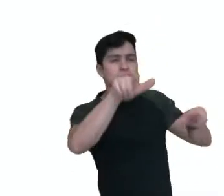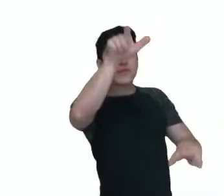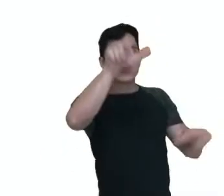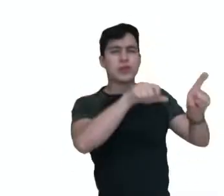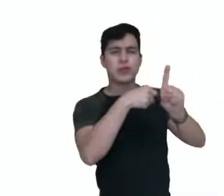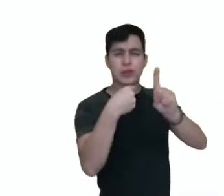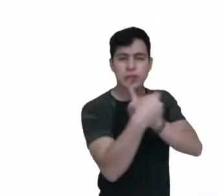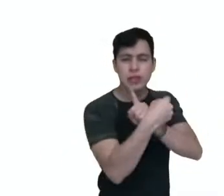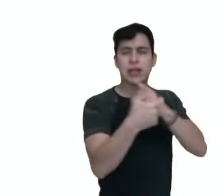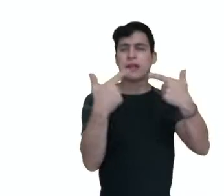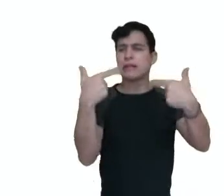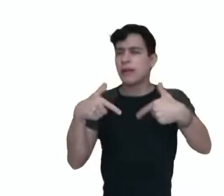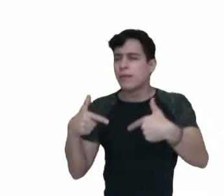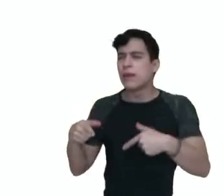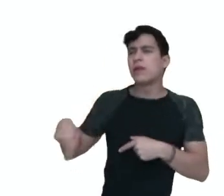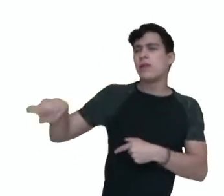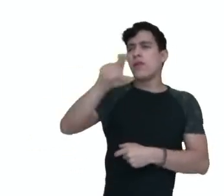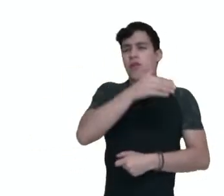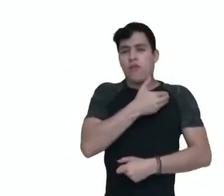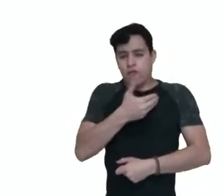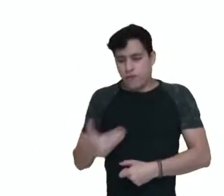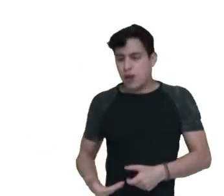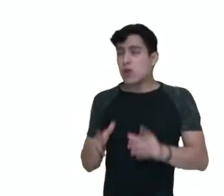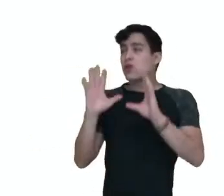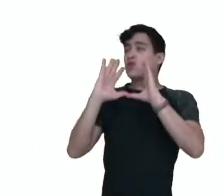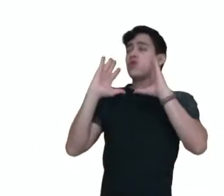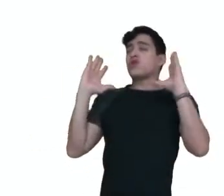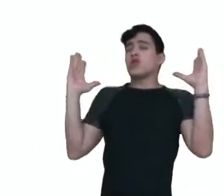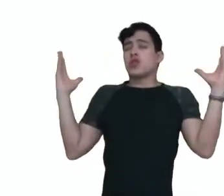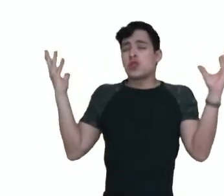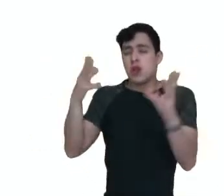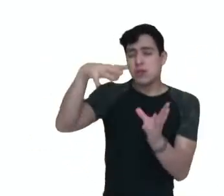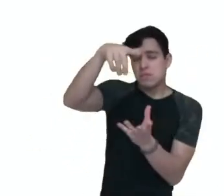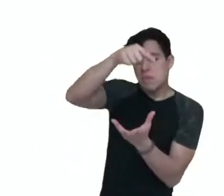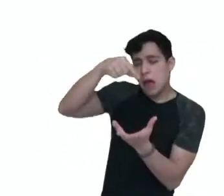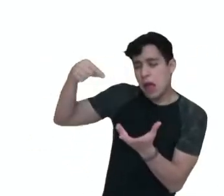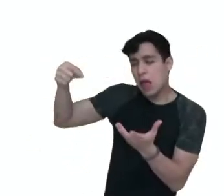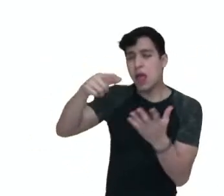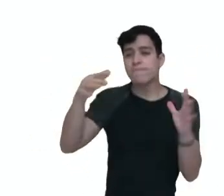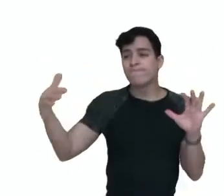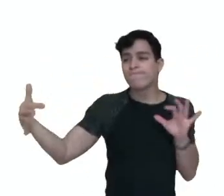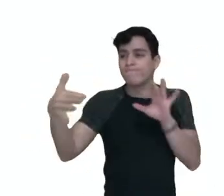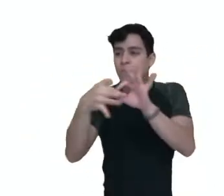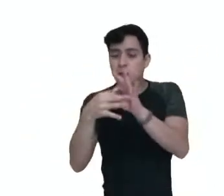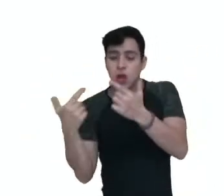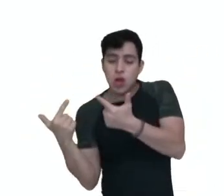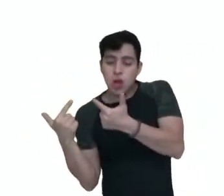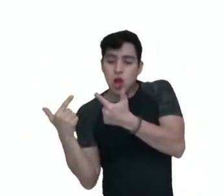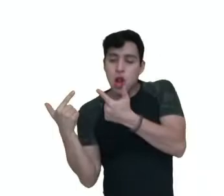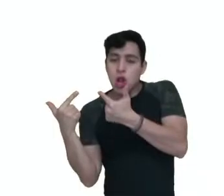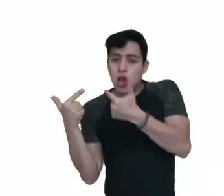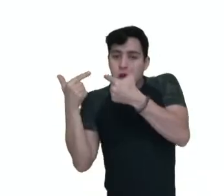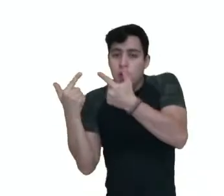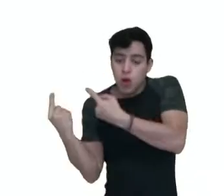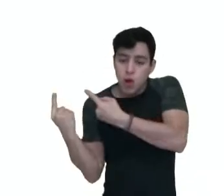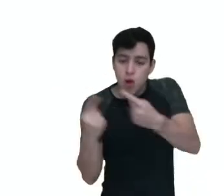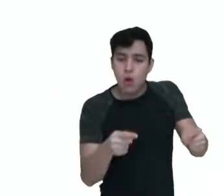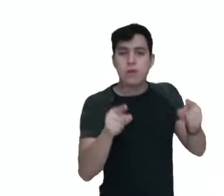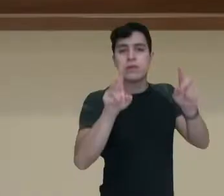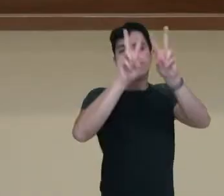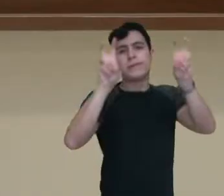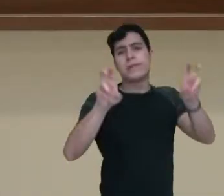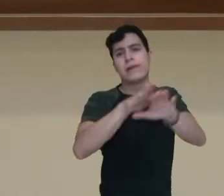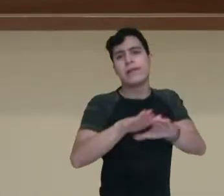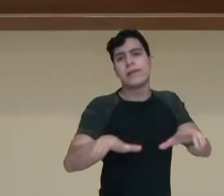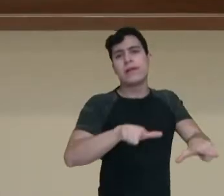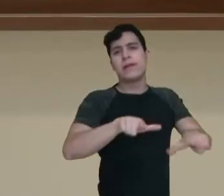os empregadores e os governos do mundo todo, a se mobilizarem contra o trabalho infantil. Vamos ler um trecho de uma notícia sobre